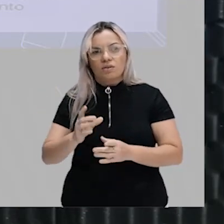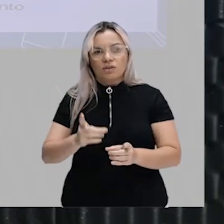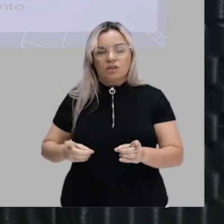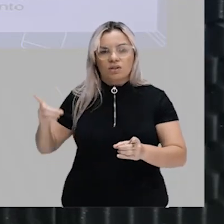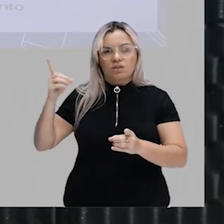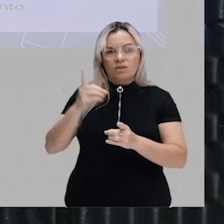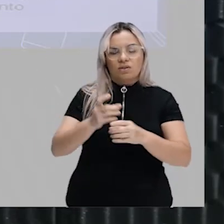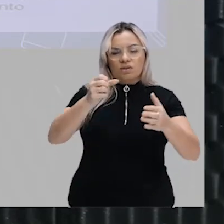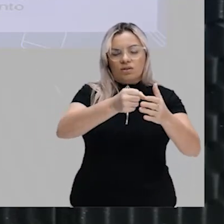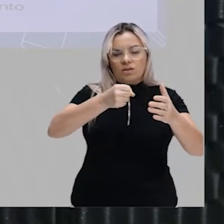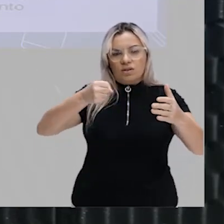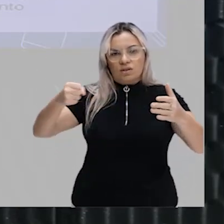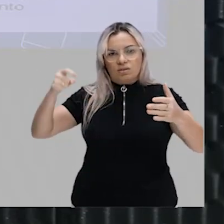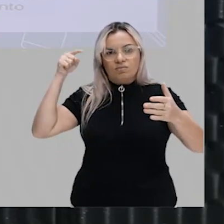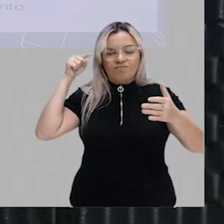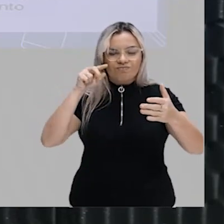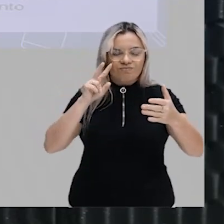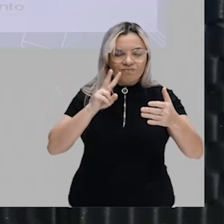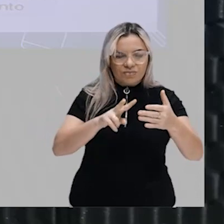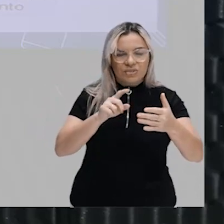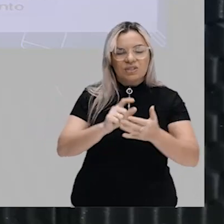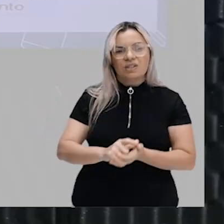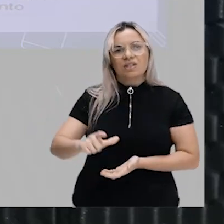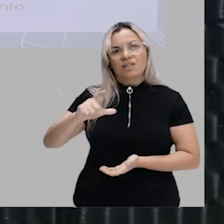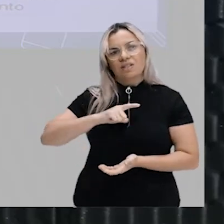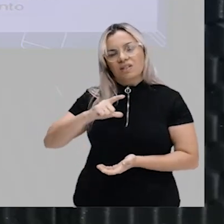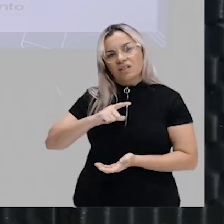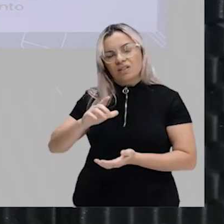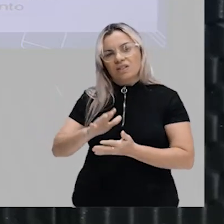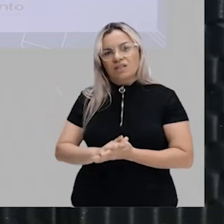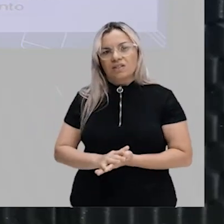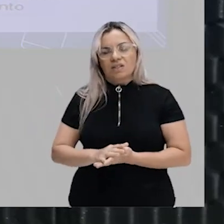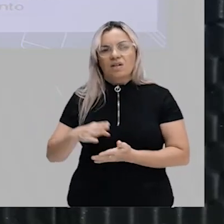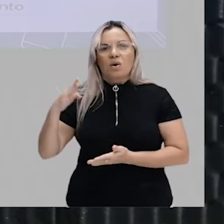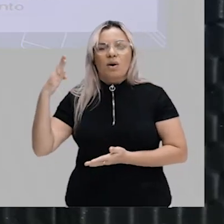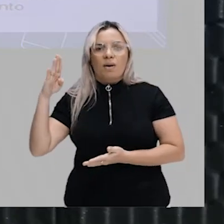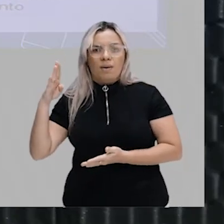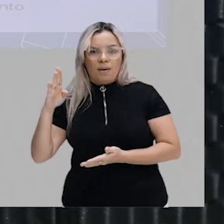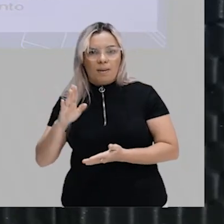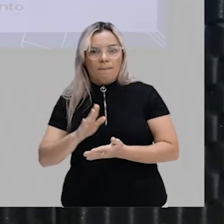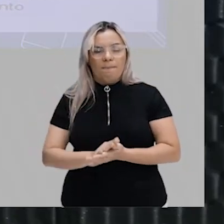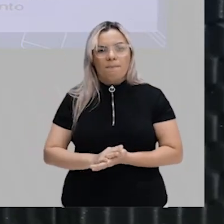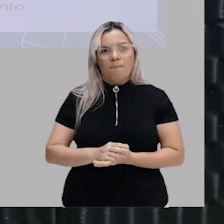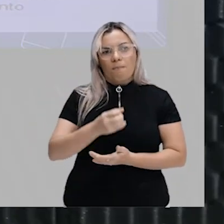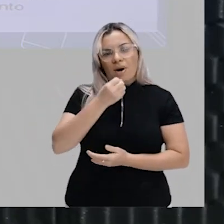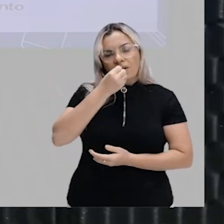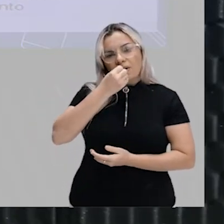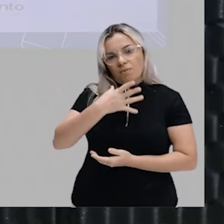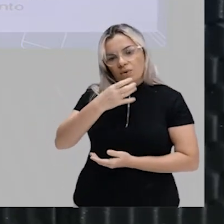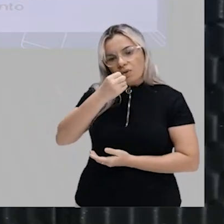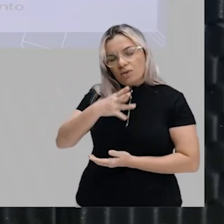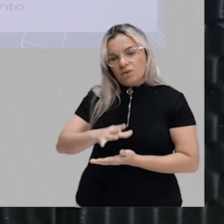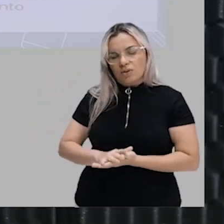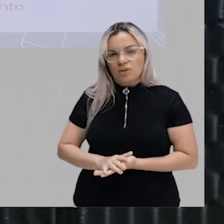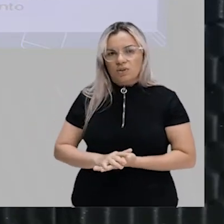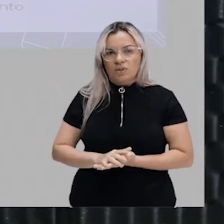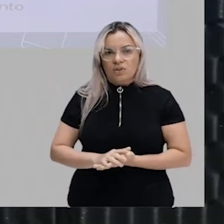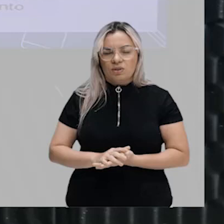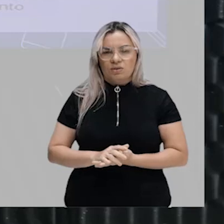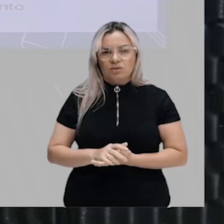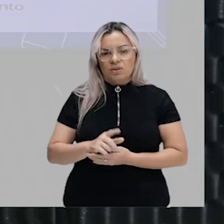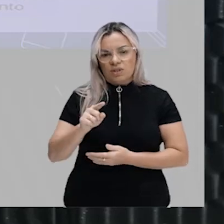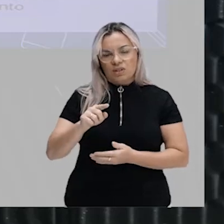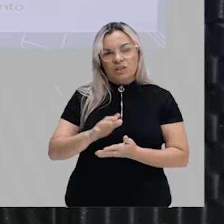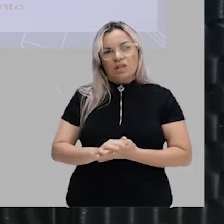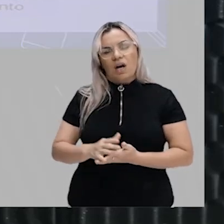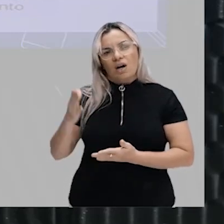tá? Que a gente chama de lactobacilos, né, que são bactérias boas. Então, ali não é um leite totalmente